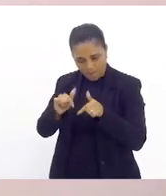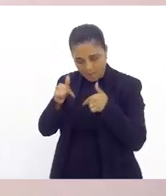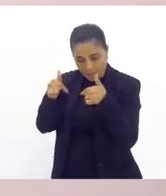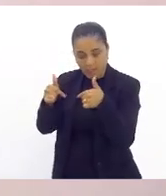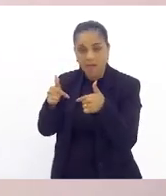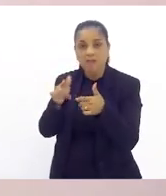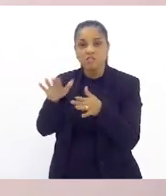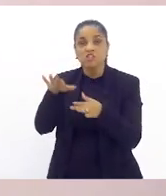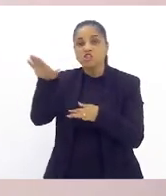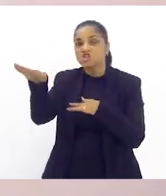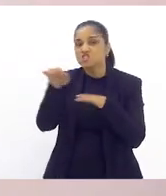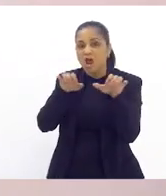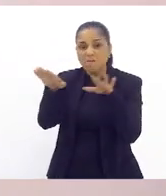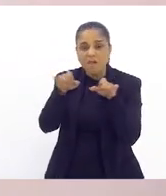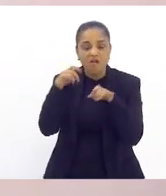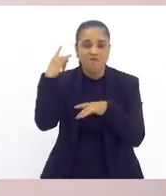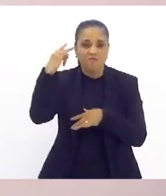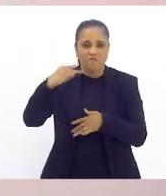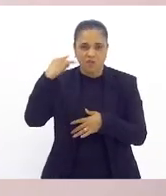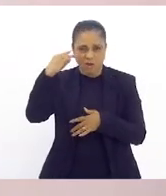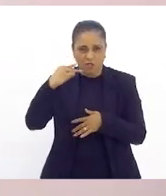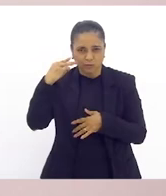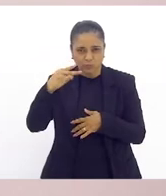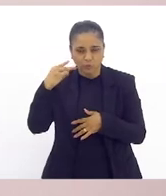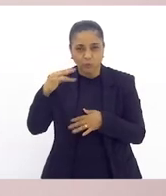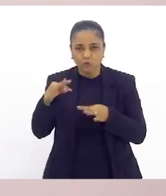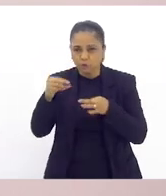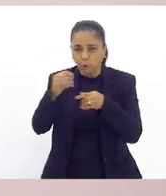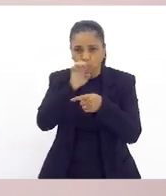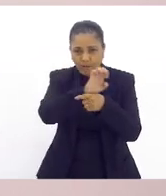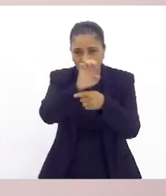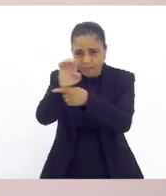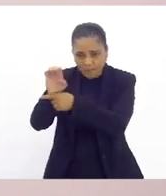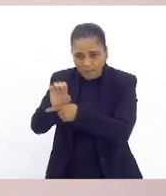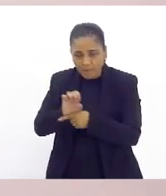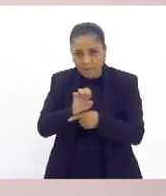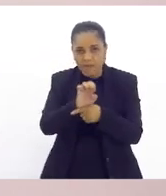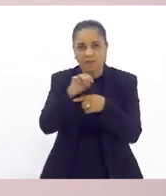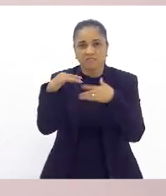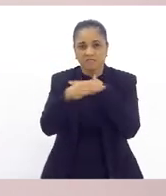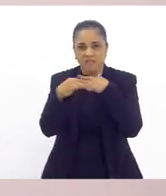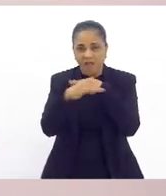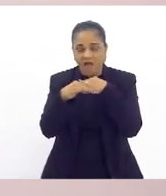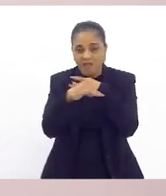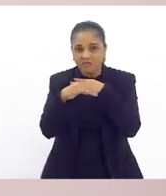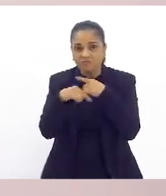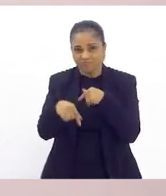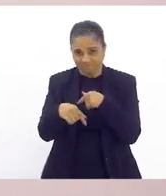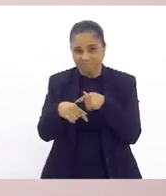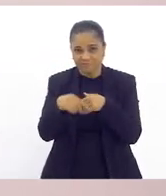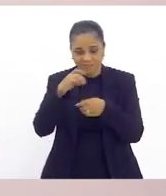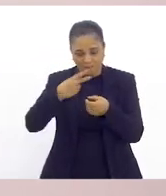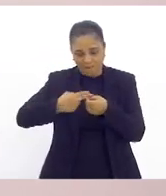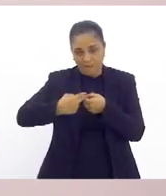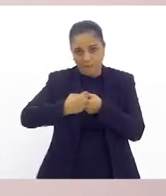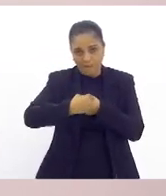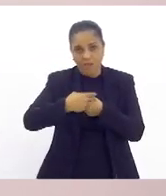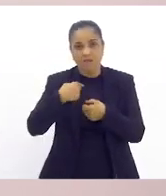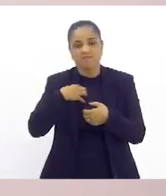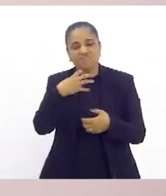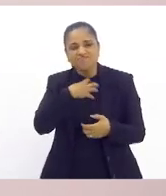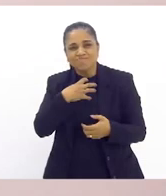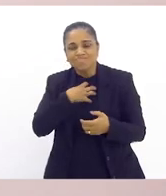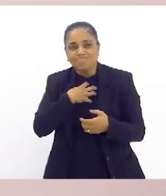chamar os vereadores de todo estado que se sente muitas vezes impotente e hoje nós estamos